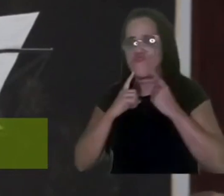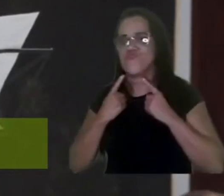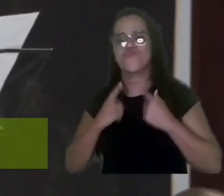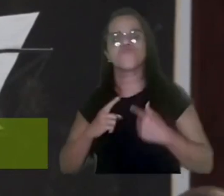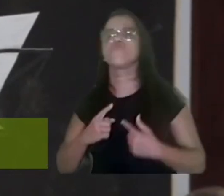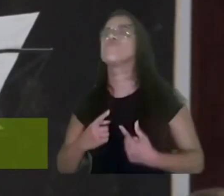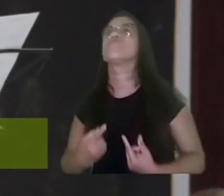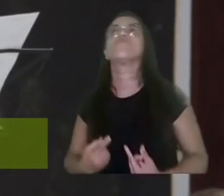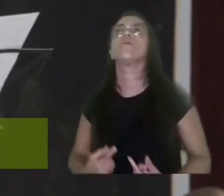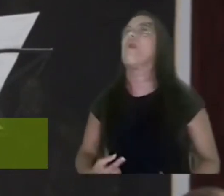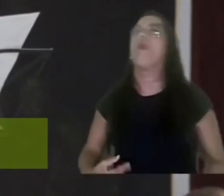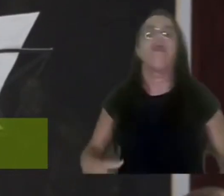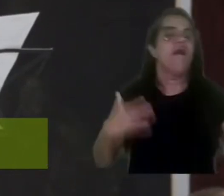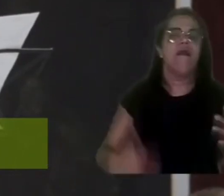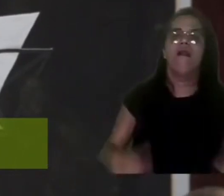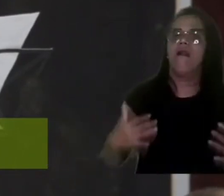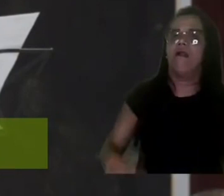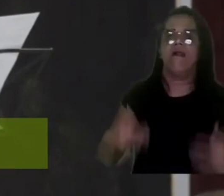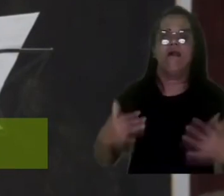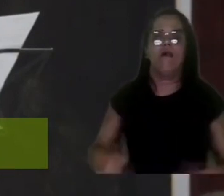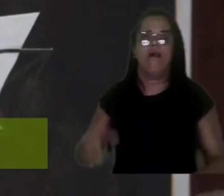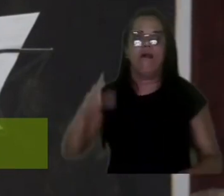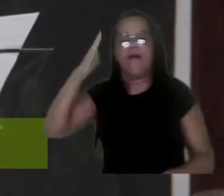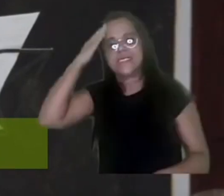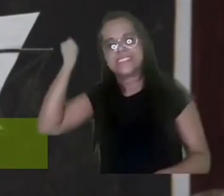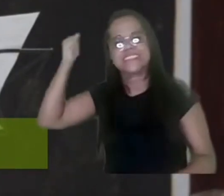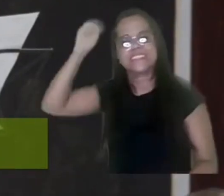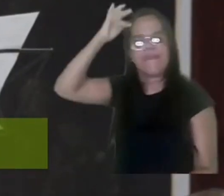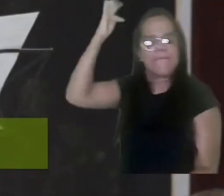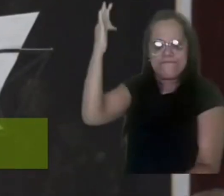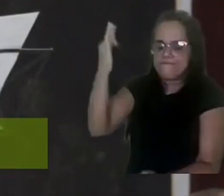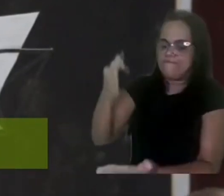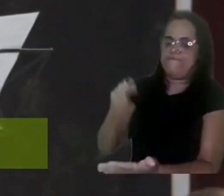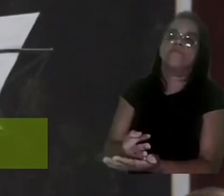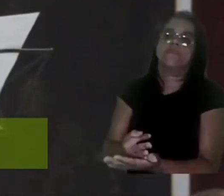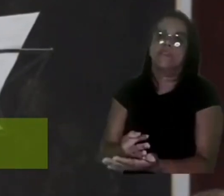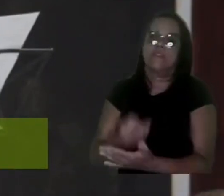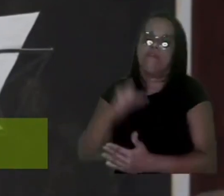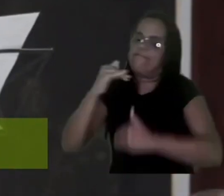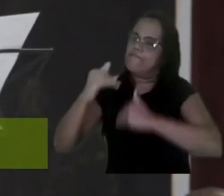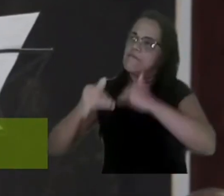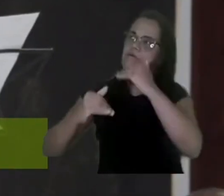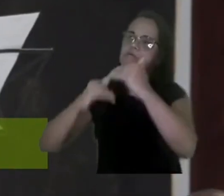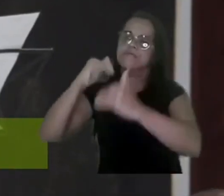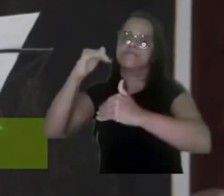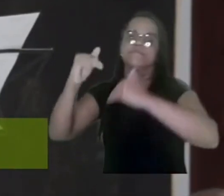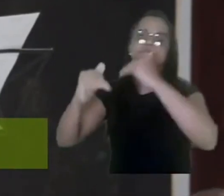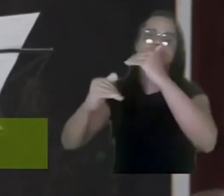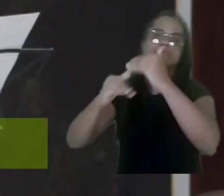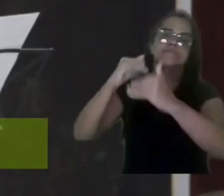minhas lágrimas serão para regar a minha fé